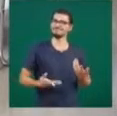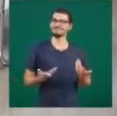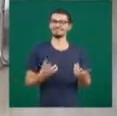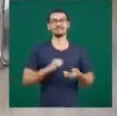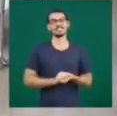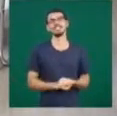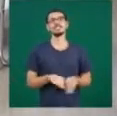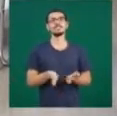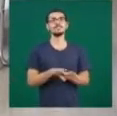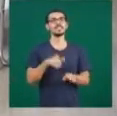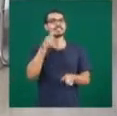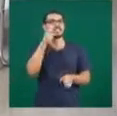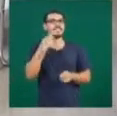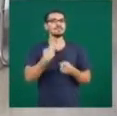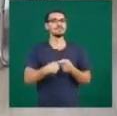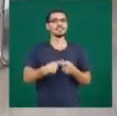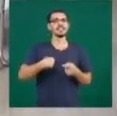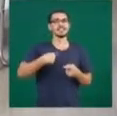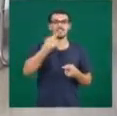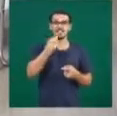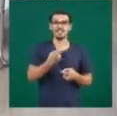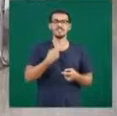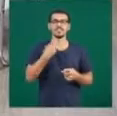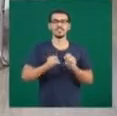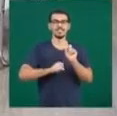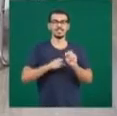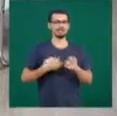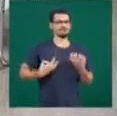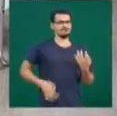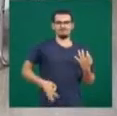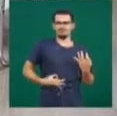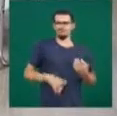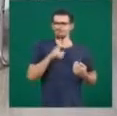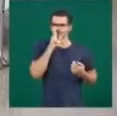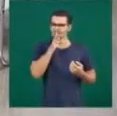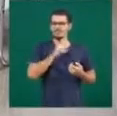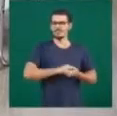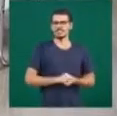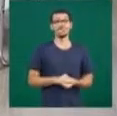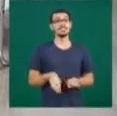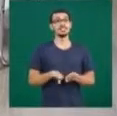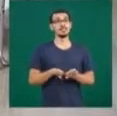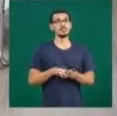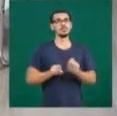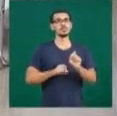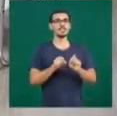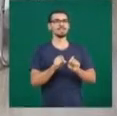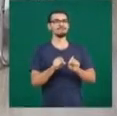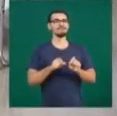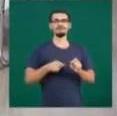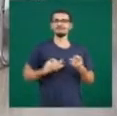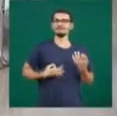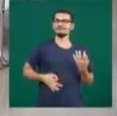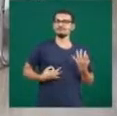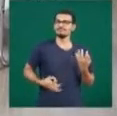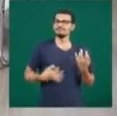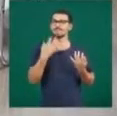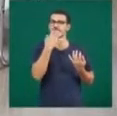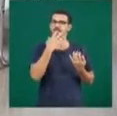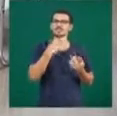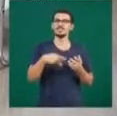gente falava antes da nossa entrevista, que claro, o instrumental ele é muito forte, mas a melodia em si como um todo, a música em si, ela é muito